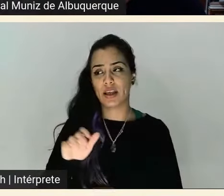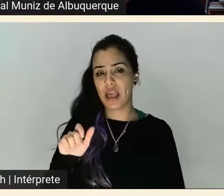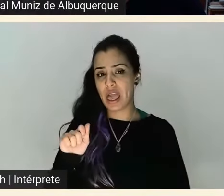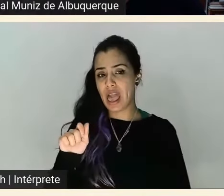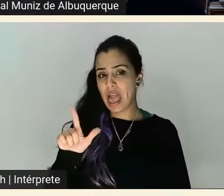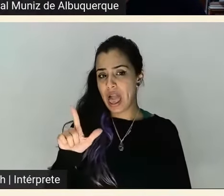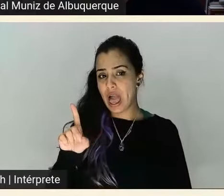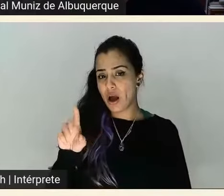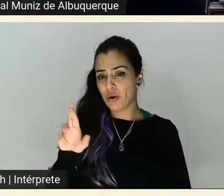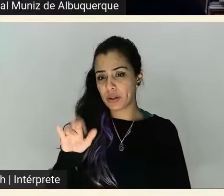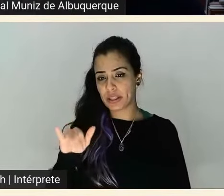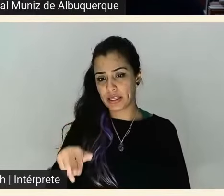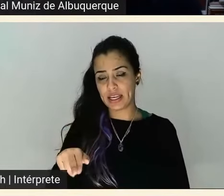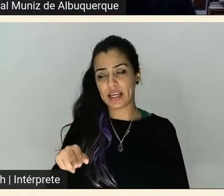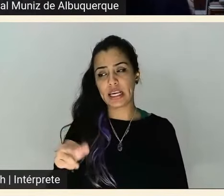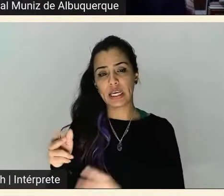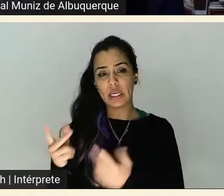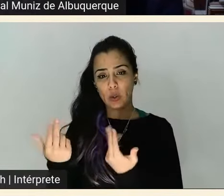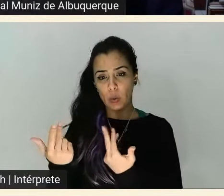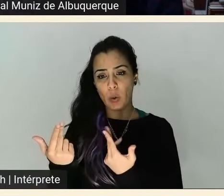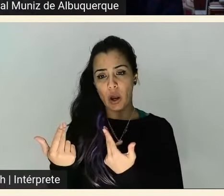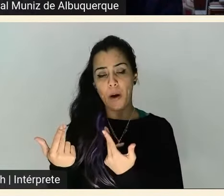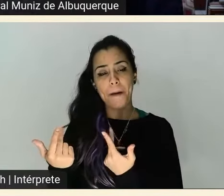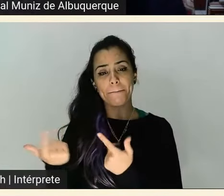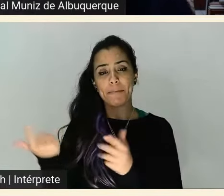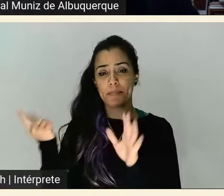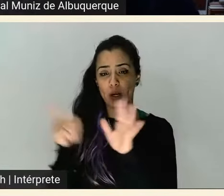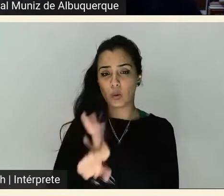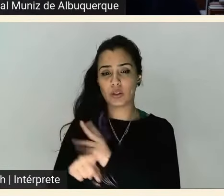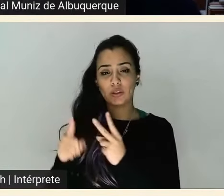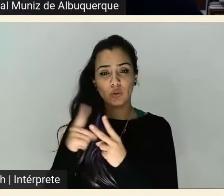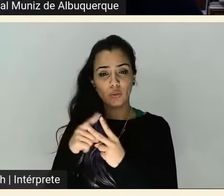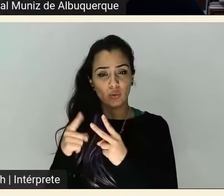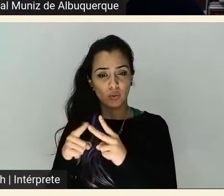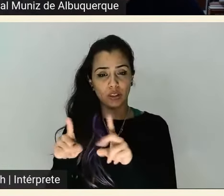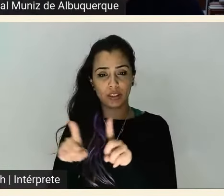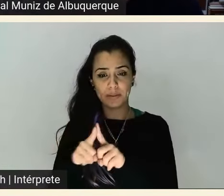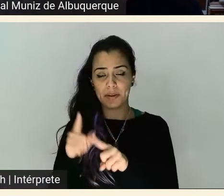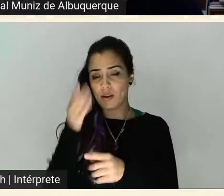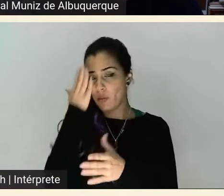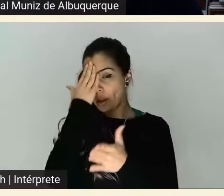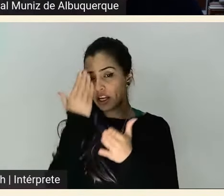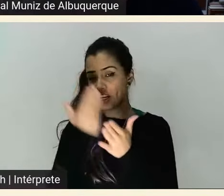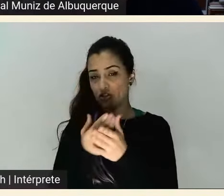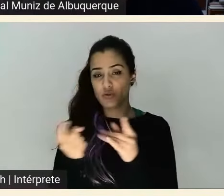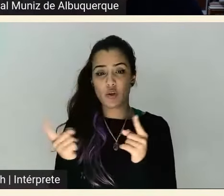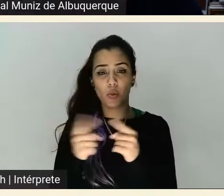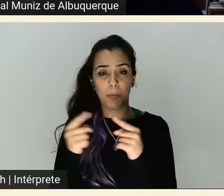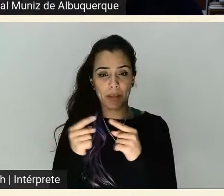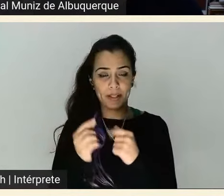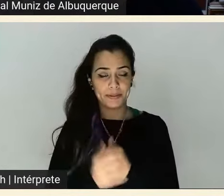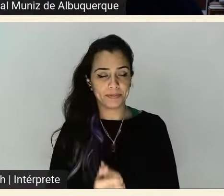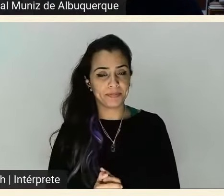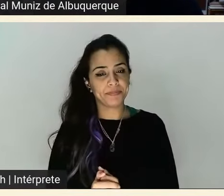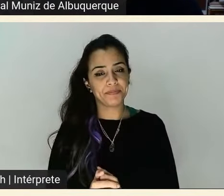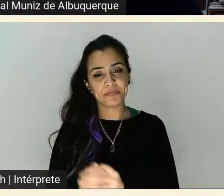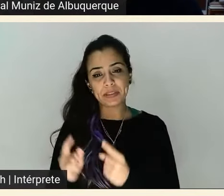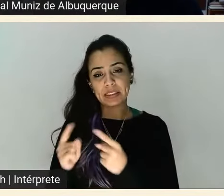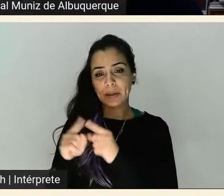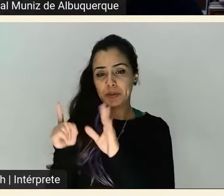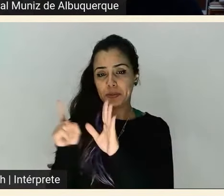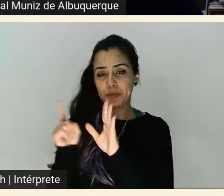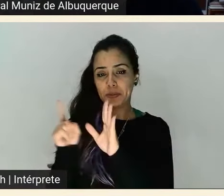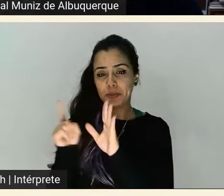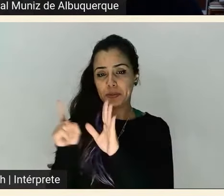duas perguntas também, que eu acho que tem alguma continuidade entre si. A primeira pergunta é um